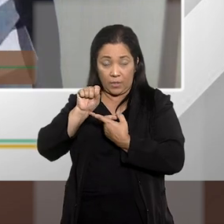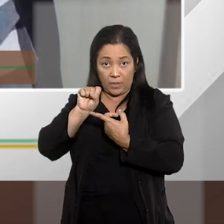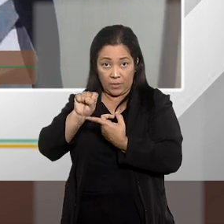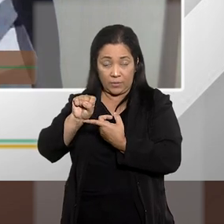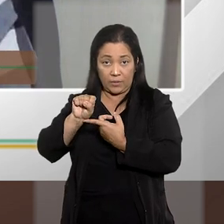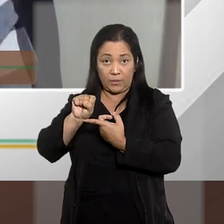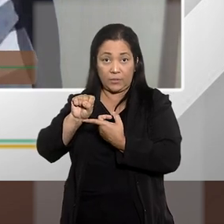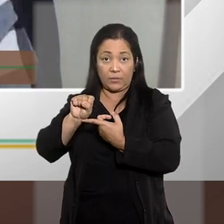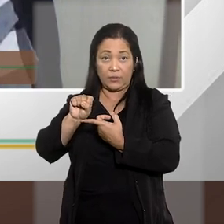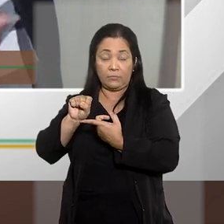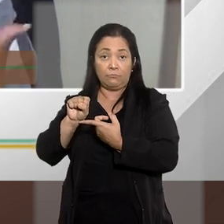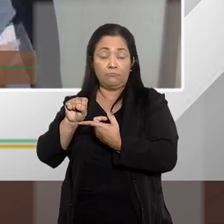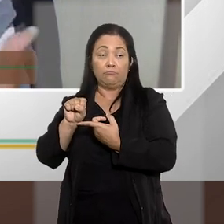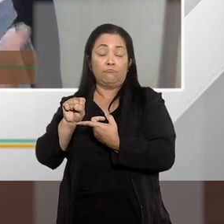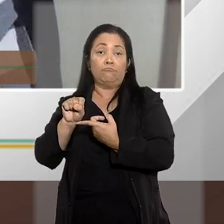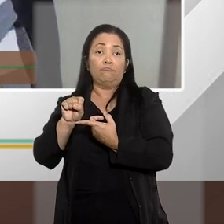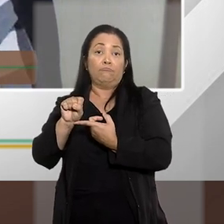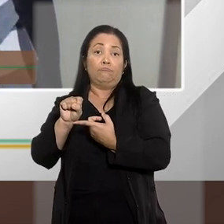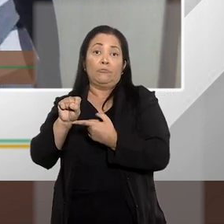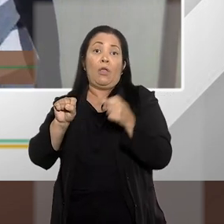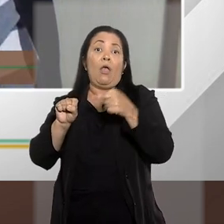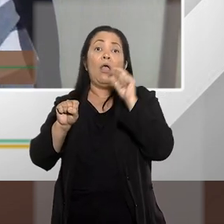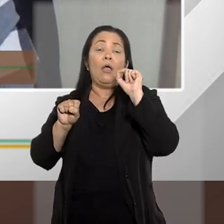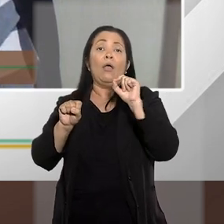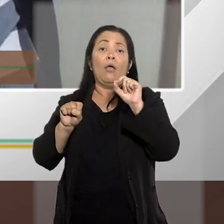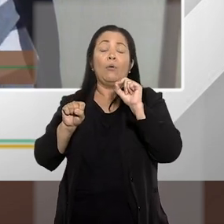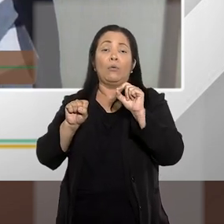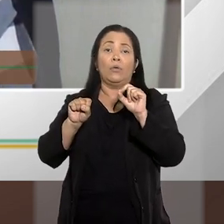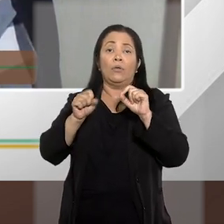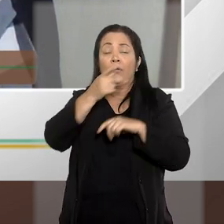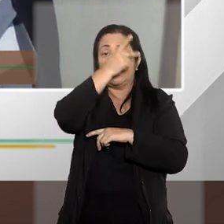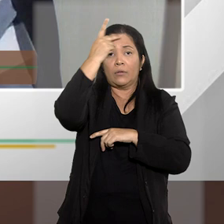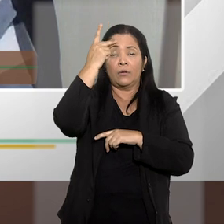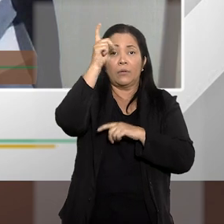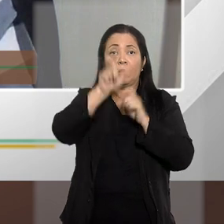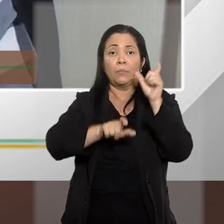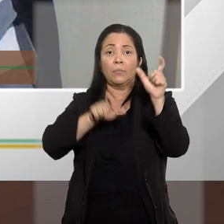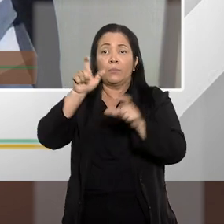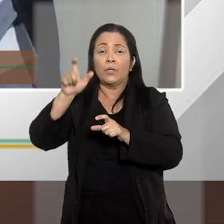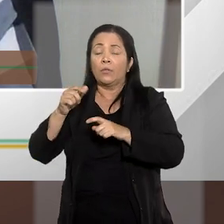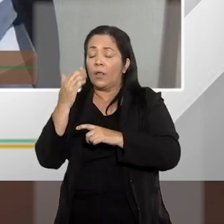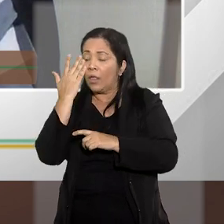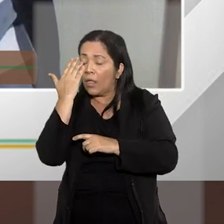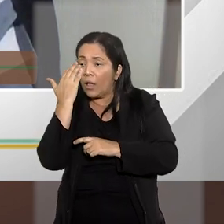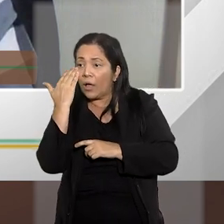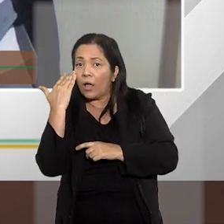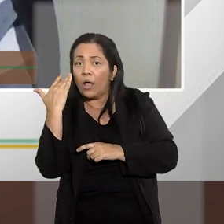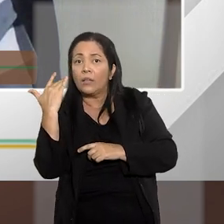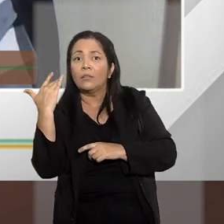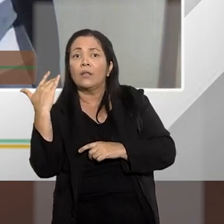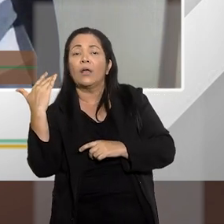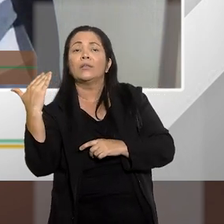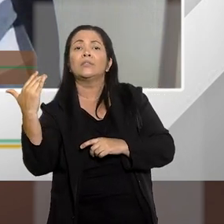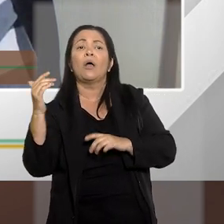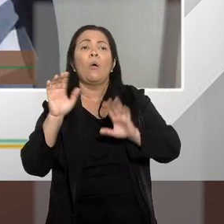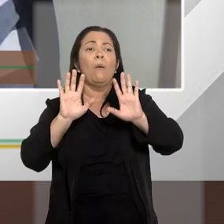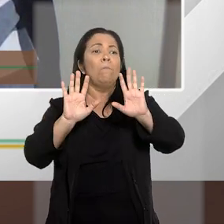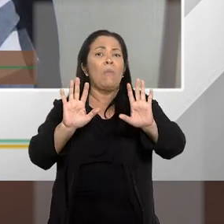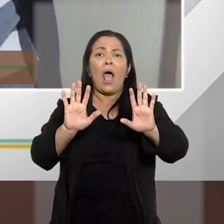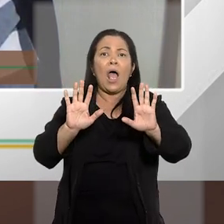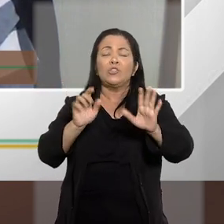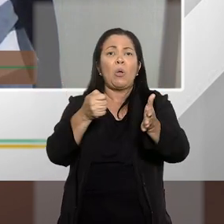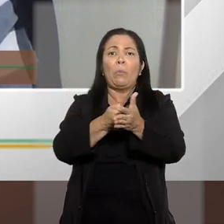têm afeto, não têm carinho, são pessoas que têm afeto, mas têm atração, mas não necessariamente têm práticas sexuais.